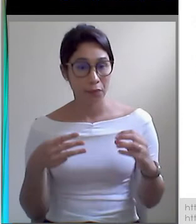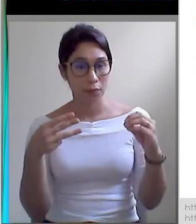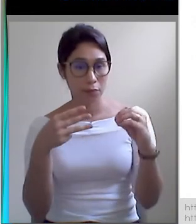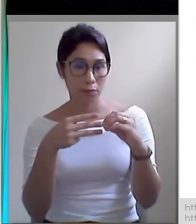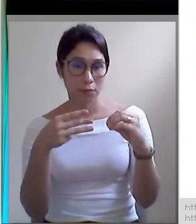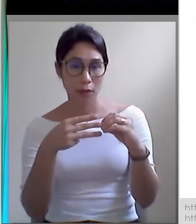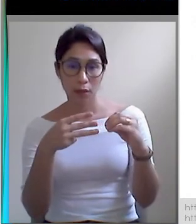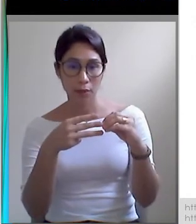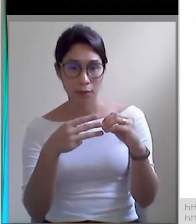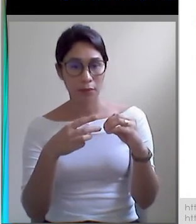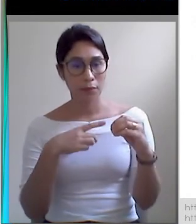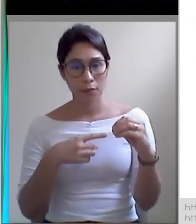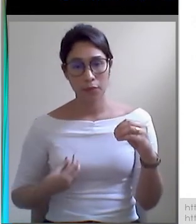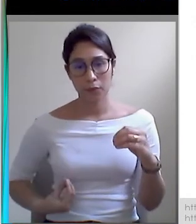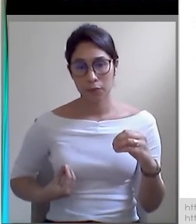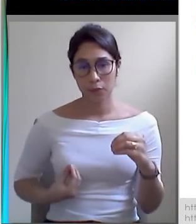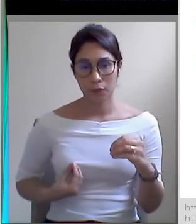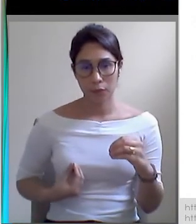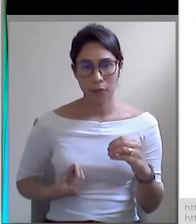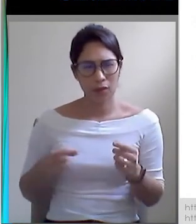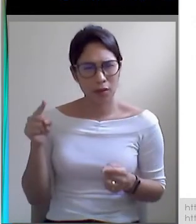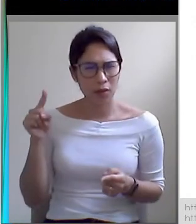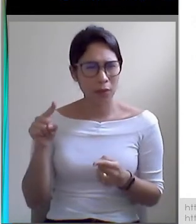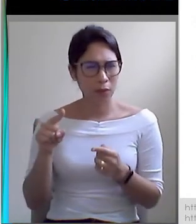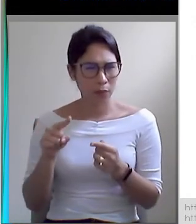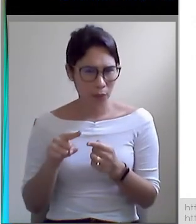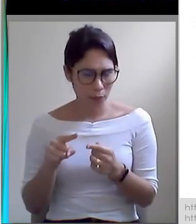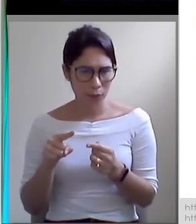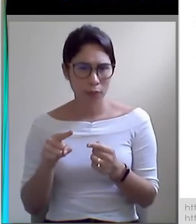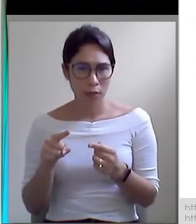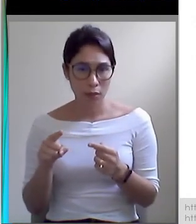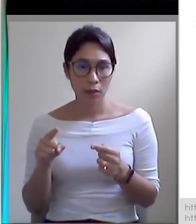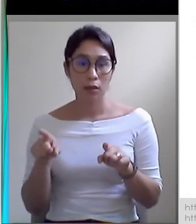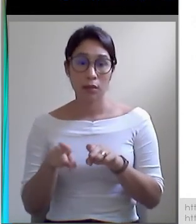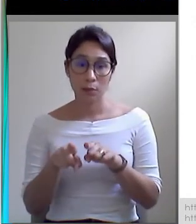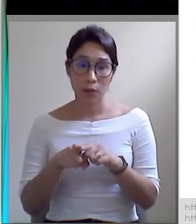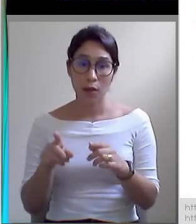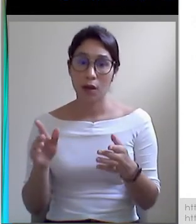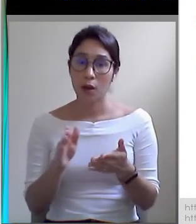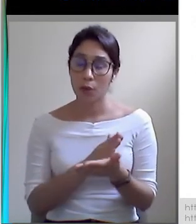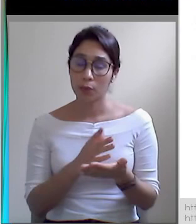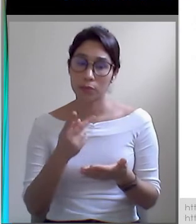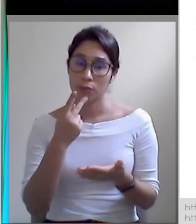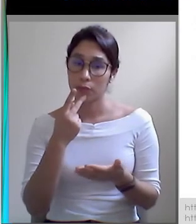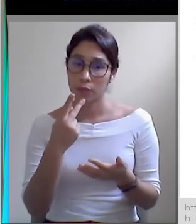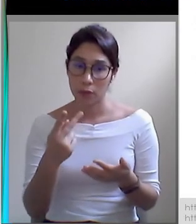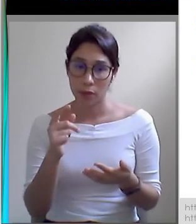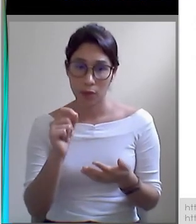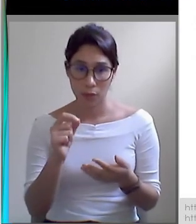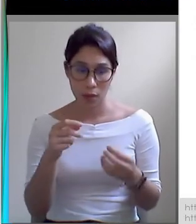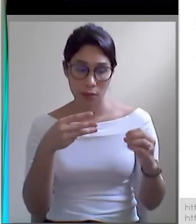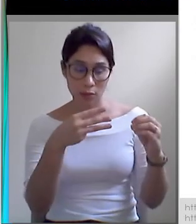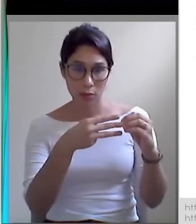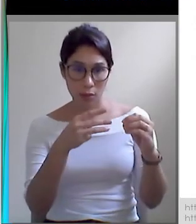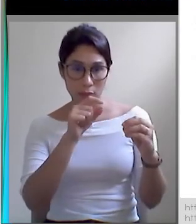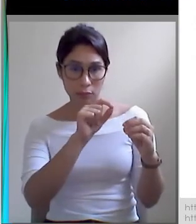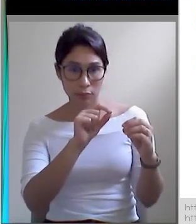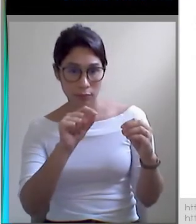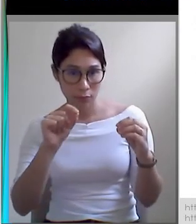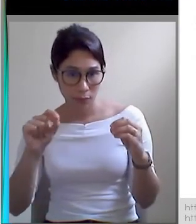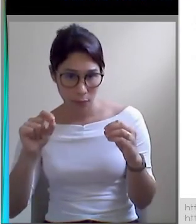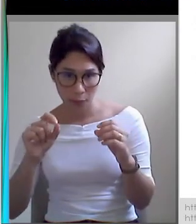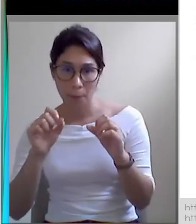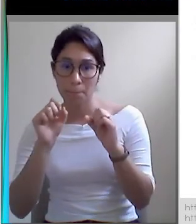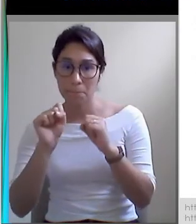São células de vida média curta, e discute-se que basófilos e mastócitos possam ter um